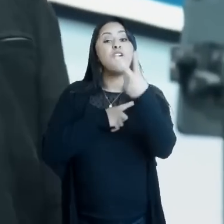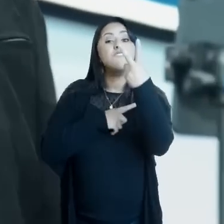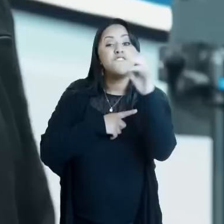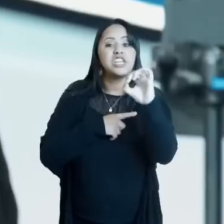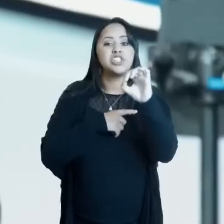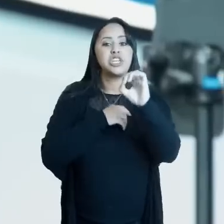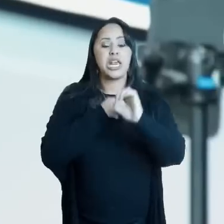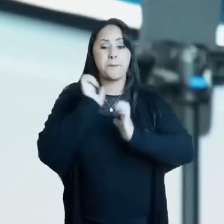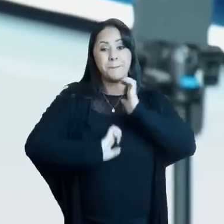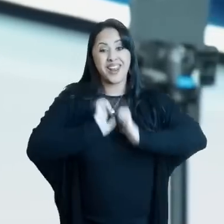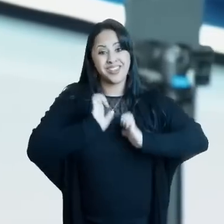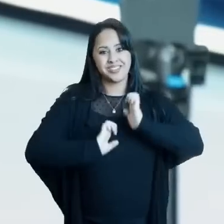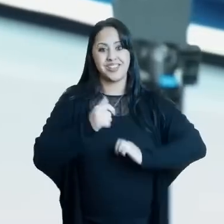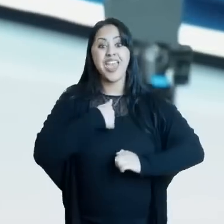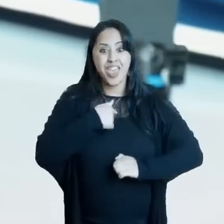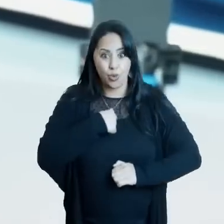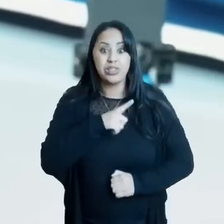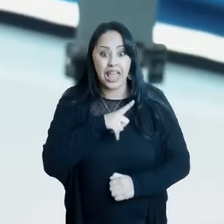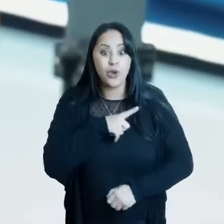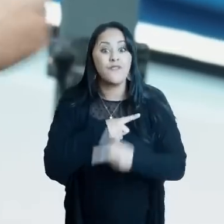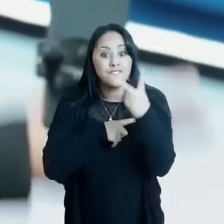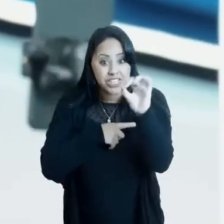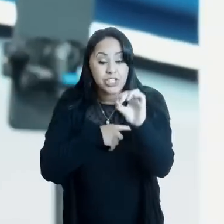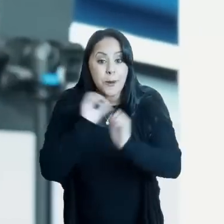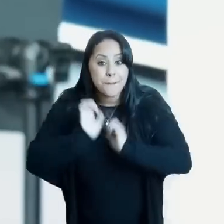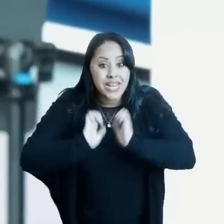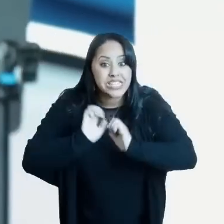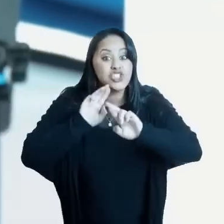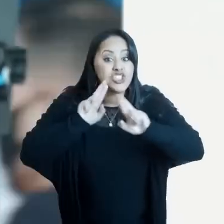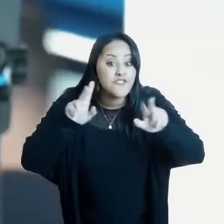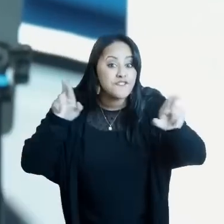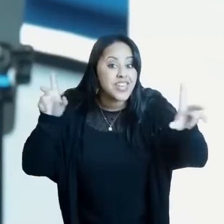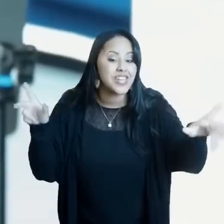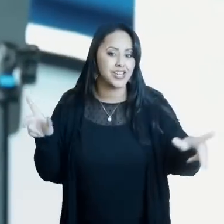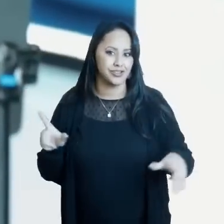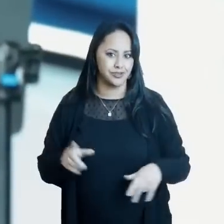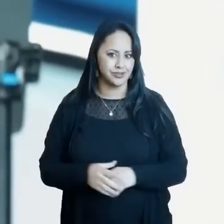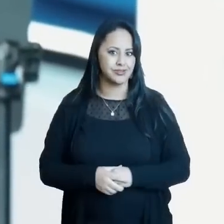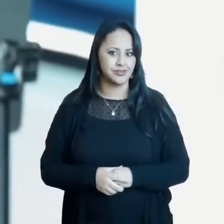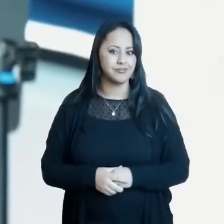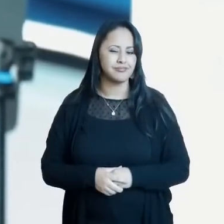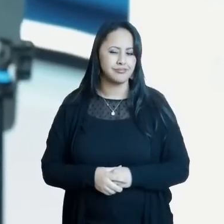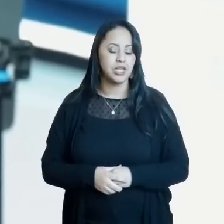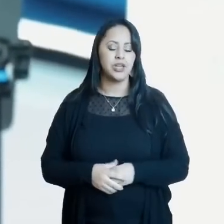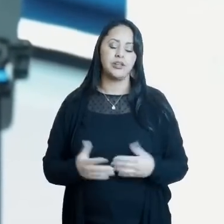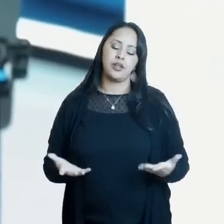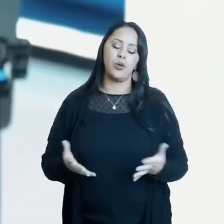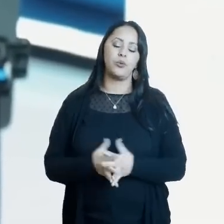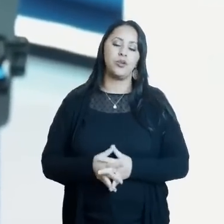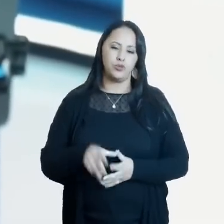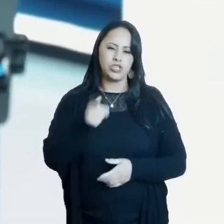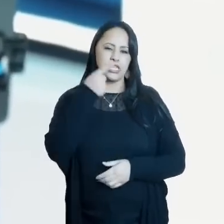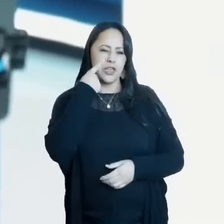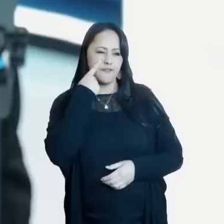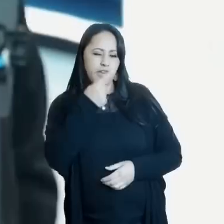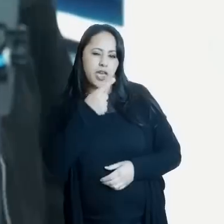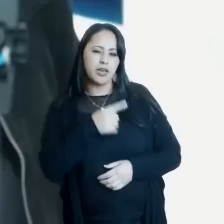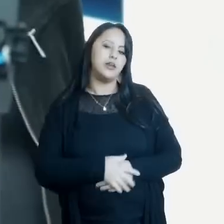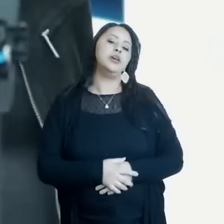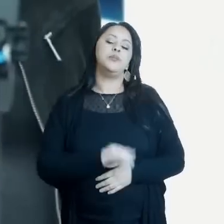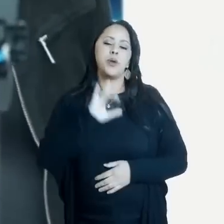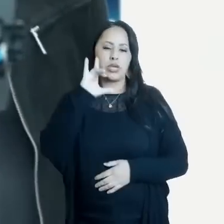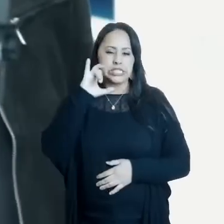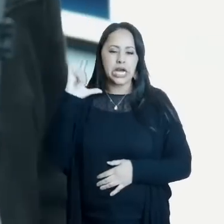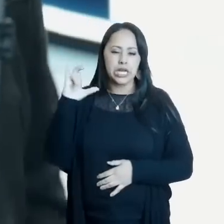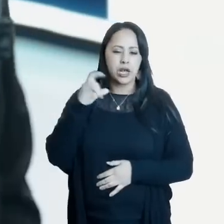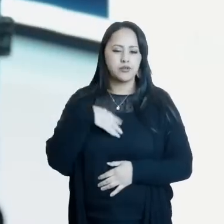Quem acompanha os meus stories no dia a dia, vê eu visitando fábrica, vê eu sujando meus tênis, tudo. Eu ganhei um tênis novo do Pedro aqui, um Gucci